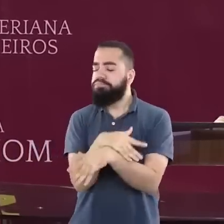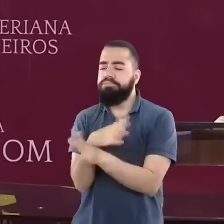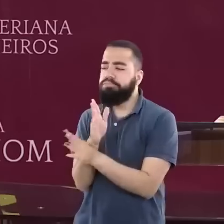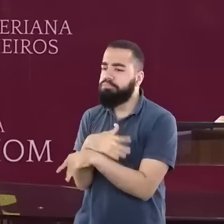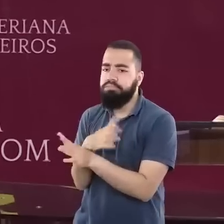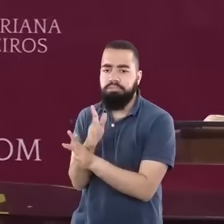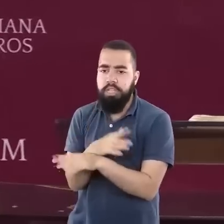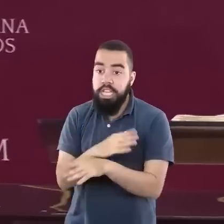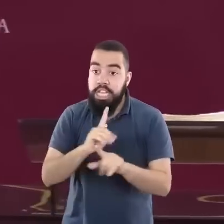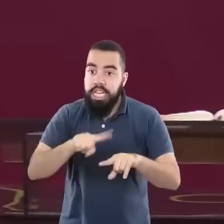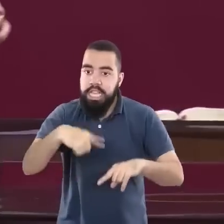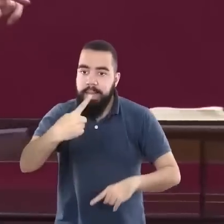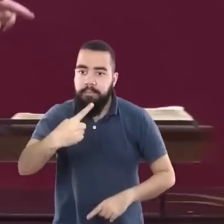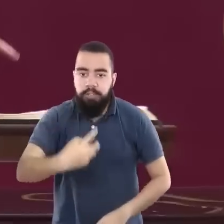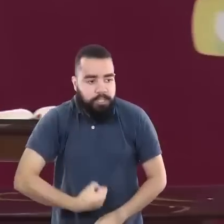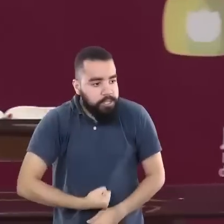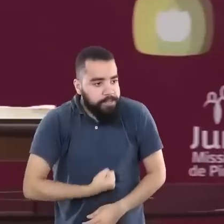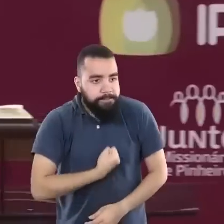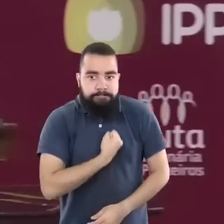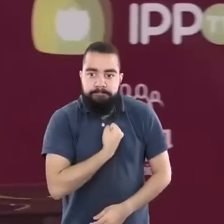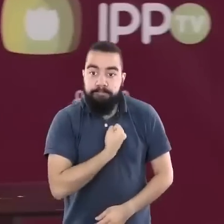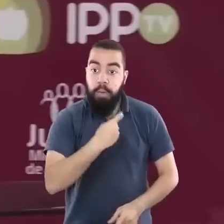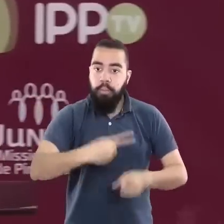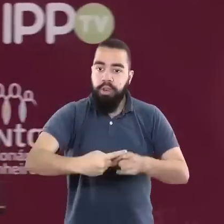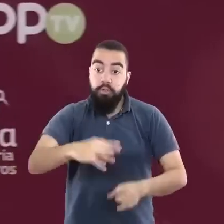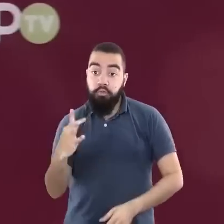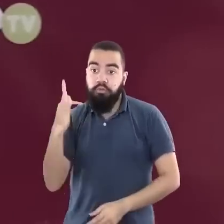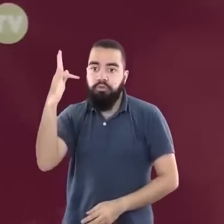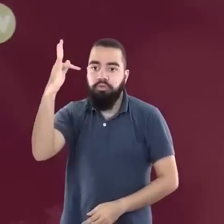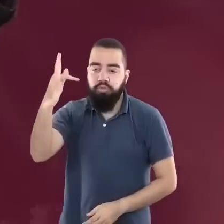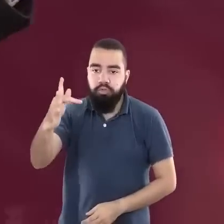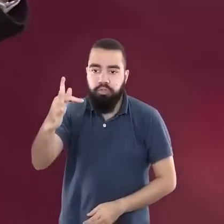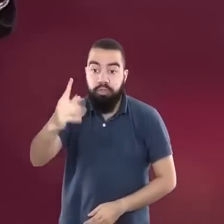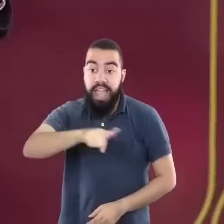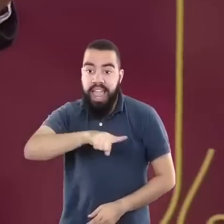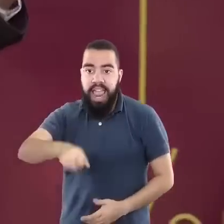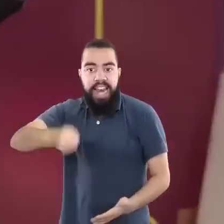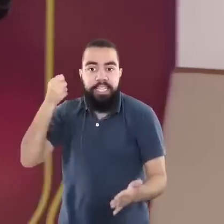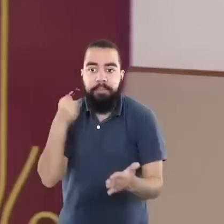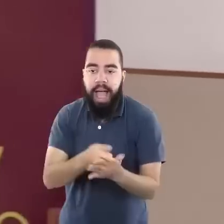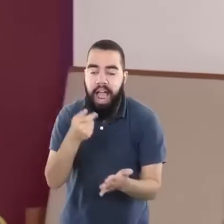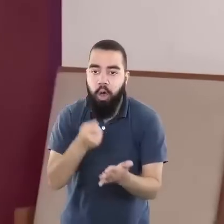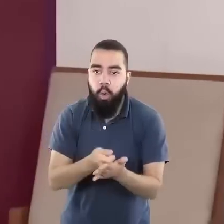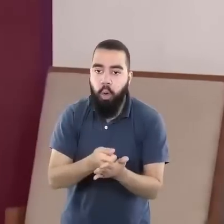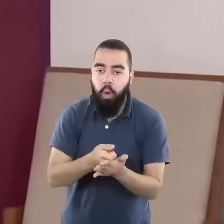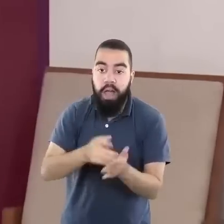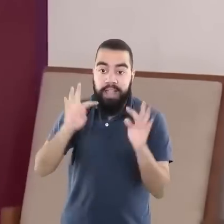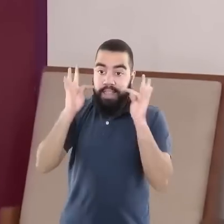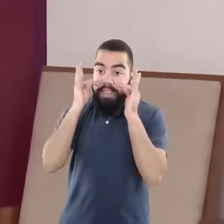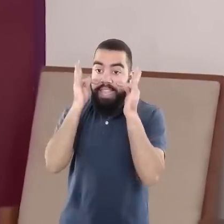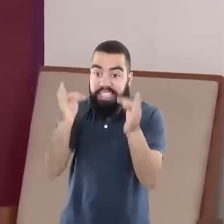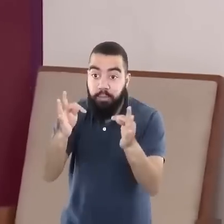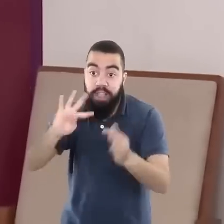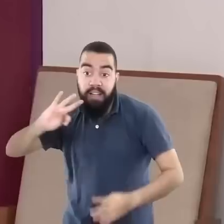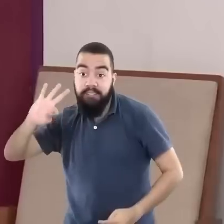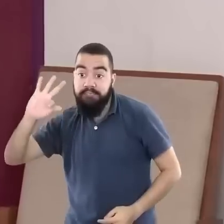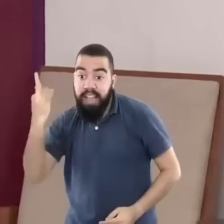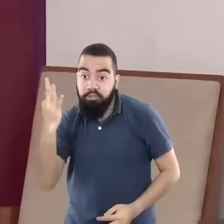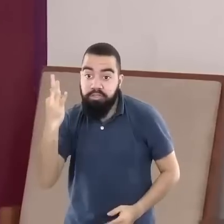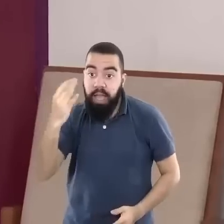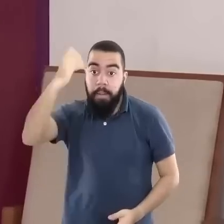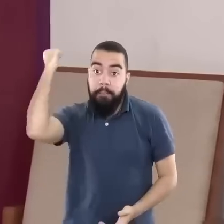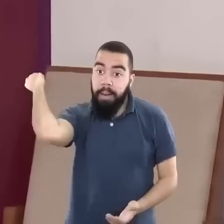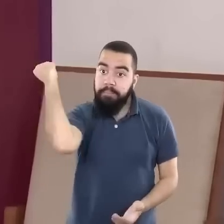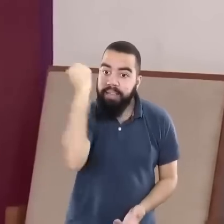foram eles que com membros do sinédrio contrataram testemunhas falsas para acusar Jesus para matar